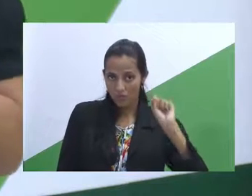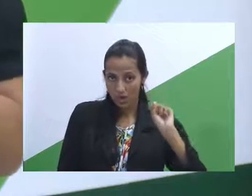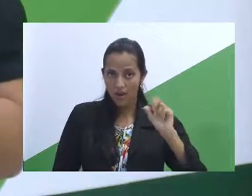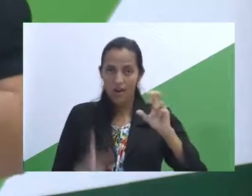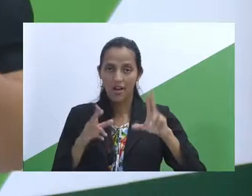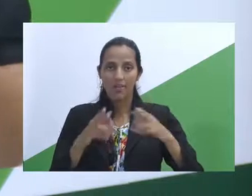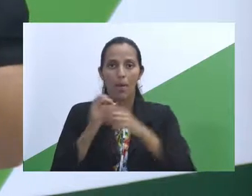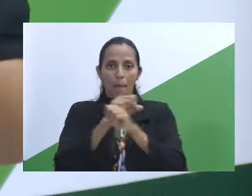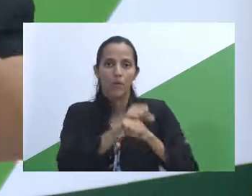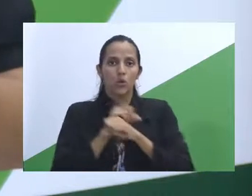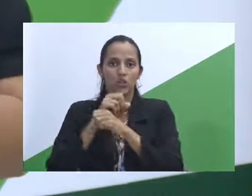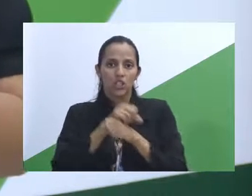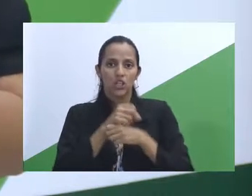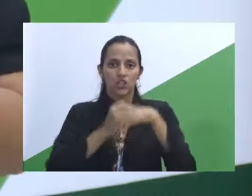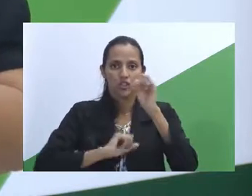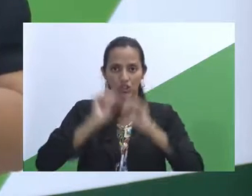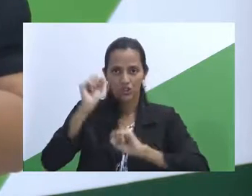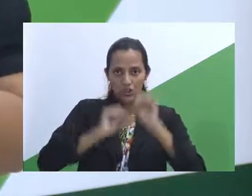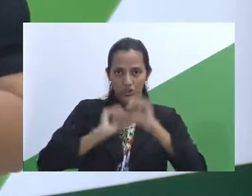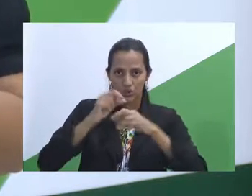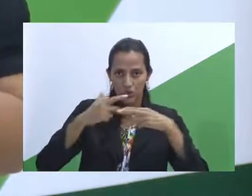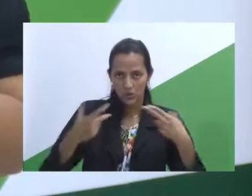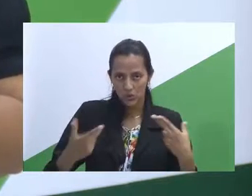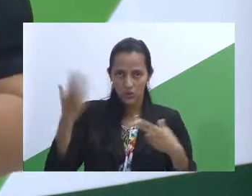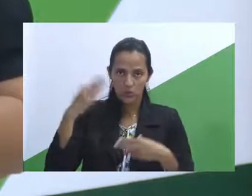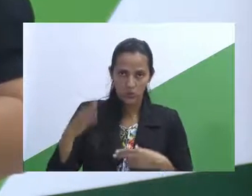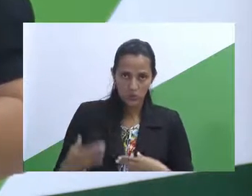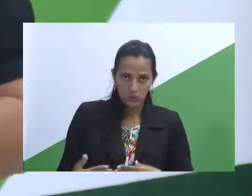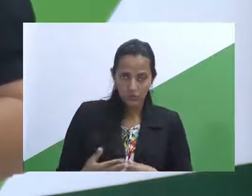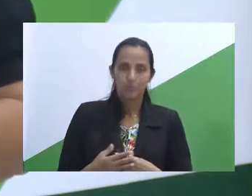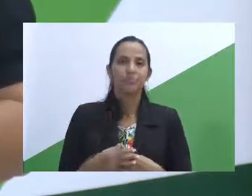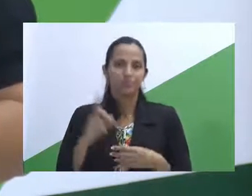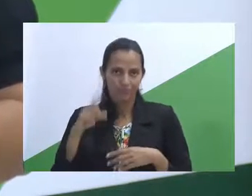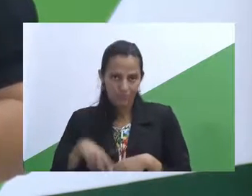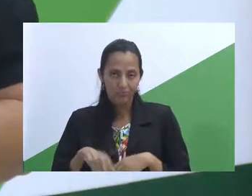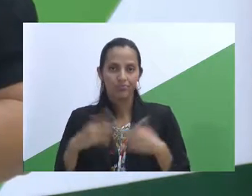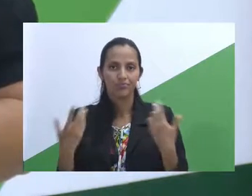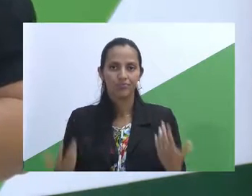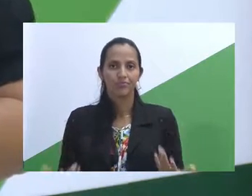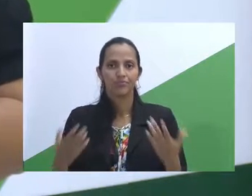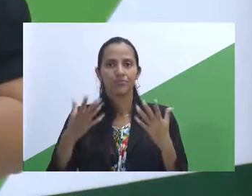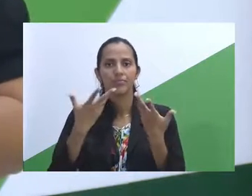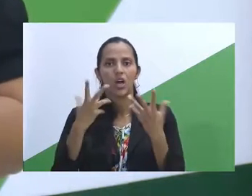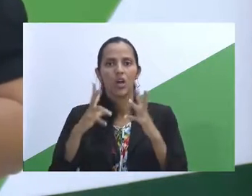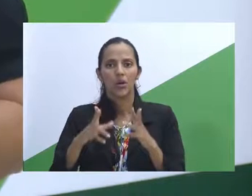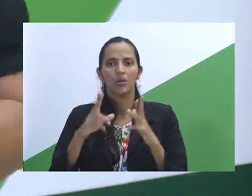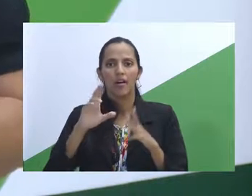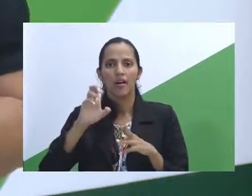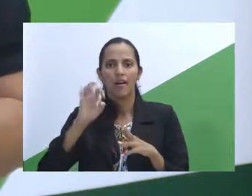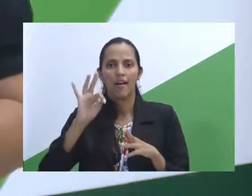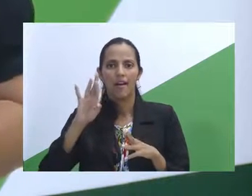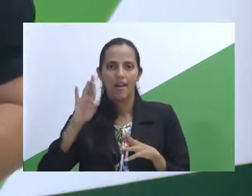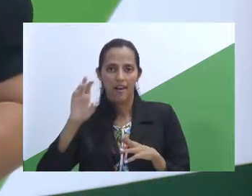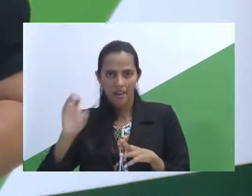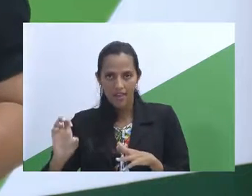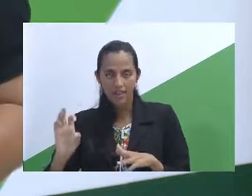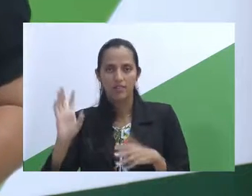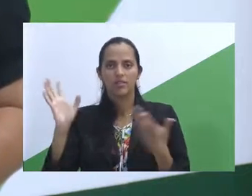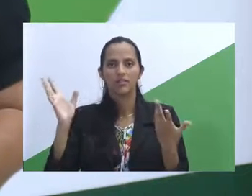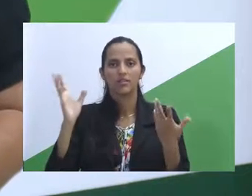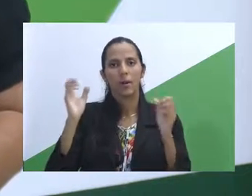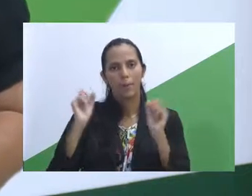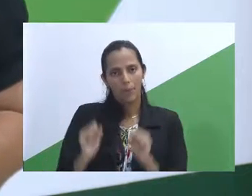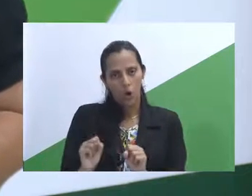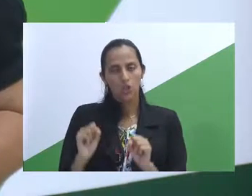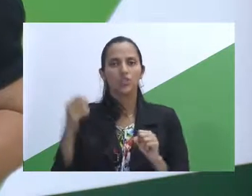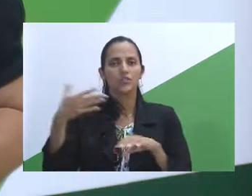indústrias, né, salvaguarda, então, o que que é brasileiro? Essa elite entreguista, agora, ele quer o que? Capital Internacional, pode